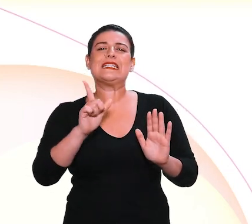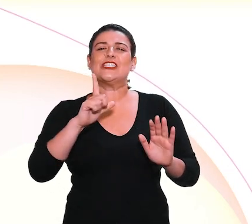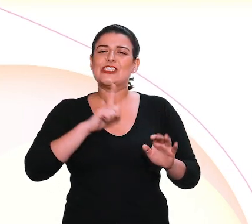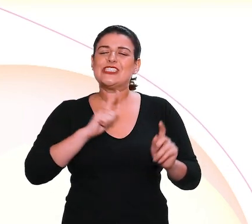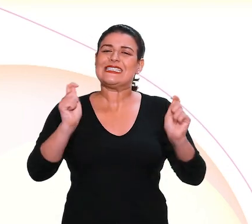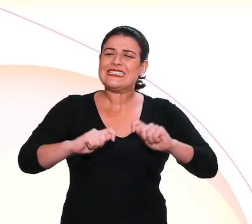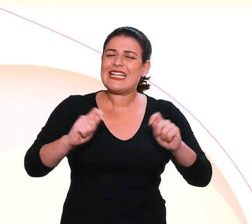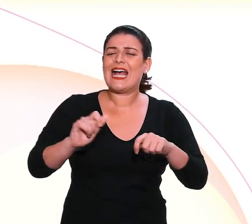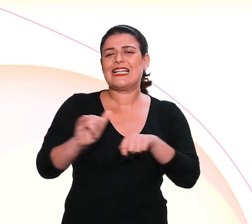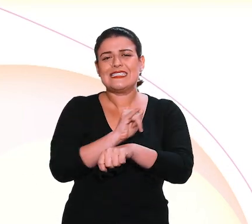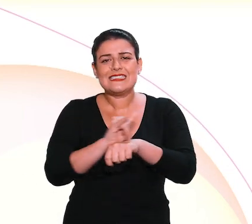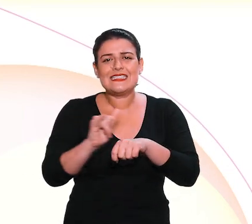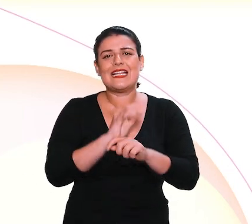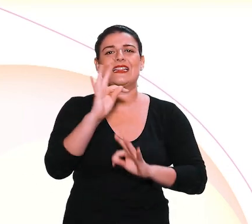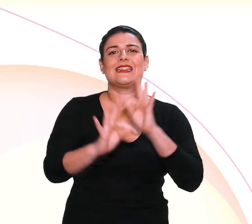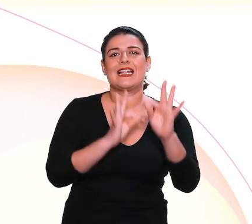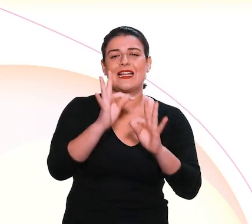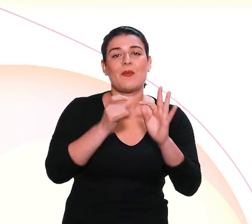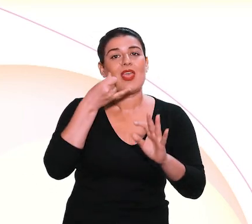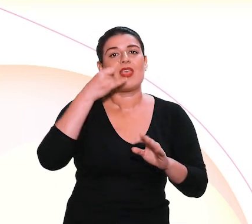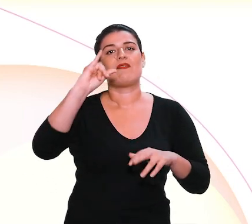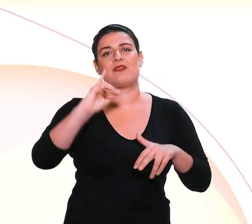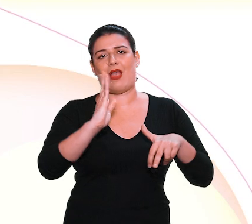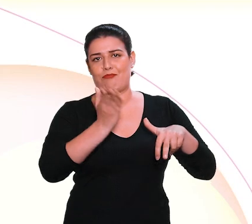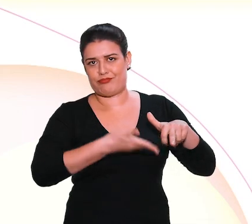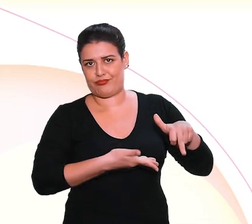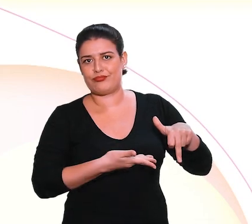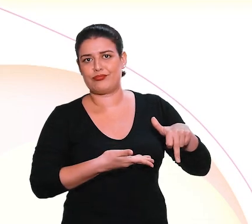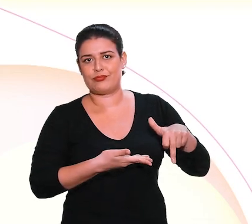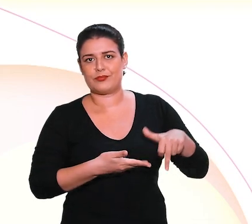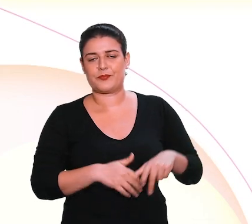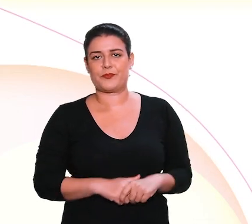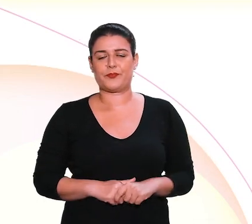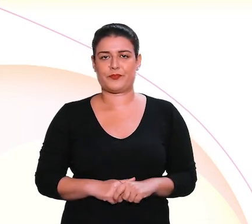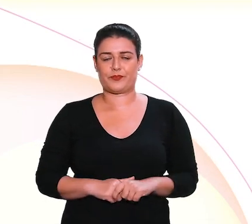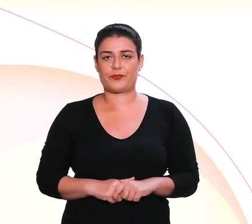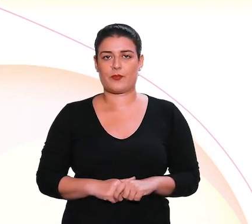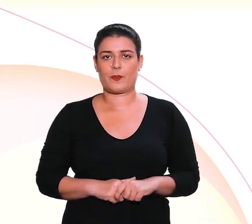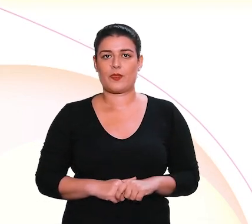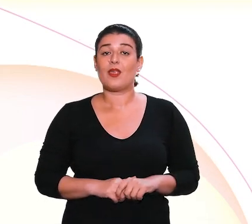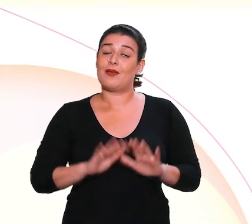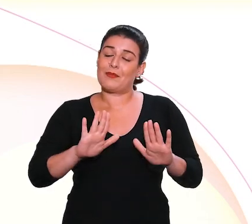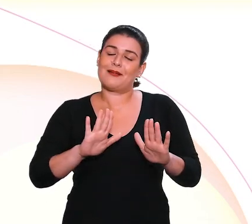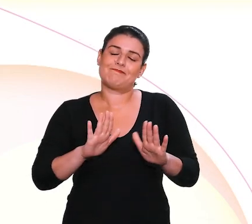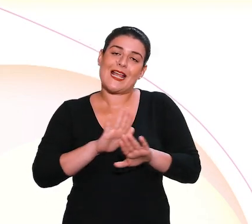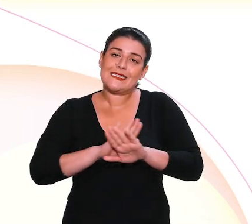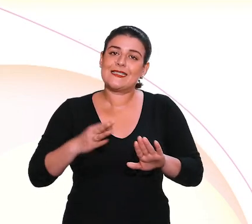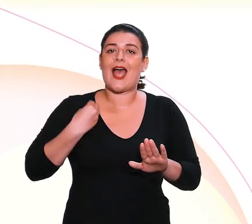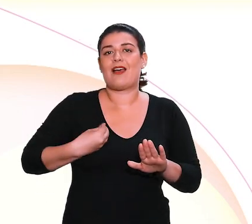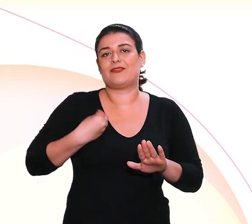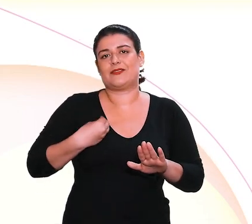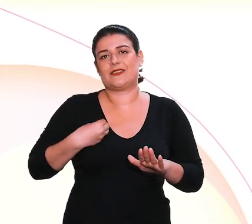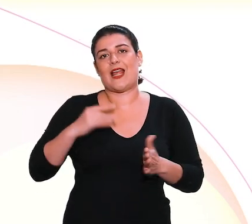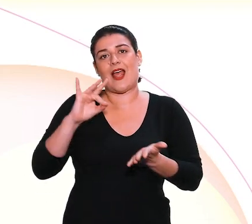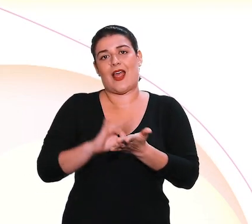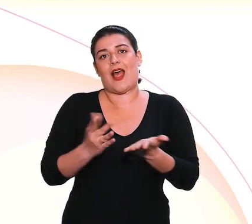recursos suficientes para evitar uma amputação. Mas essa é a realidade que a gente viu e a gente tem que